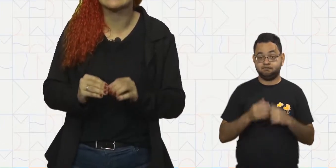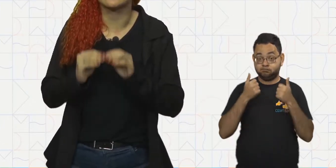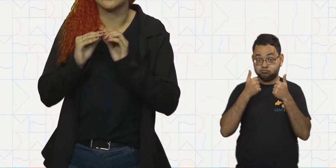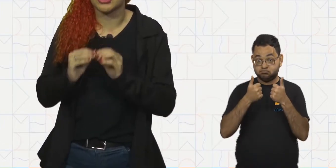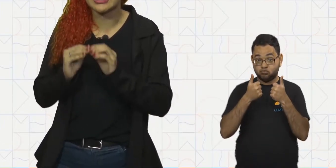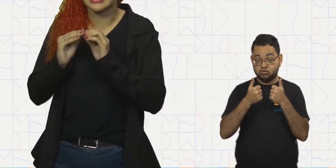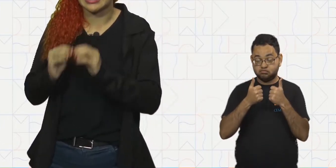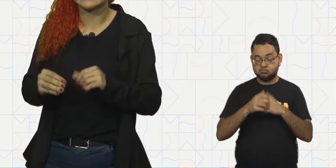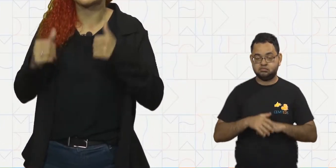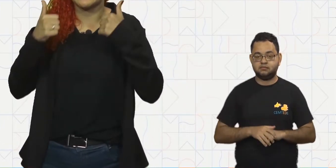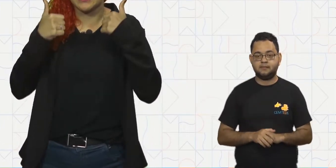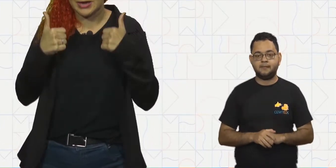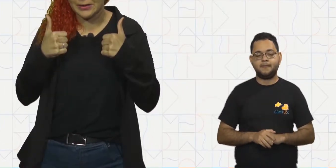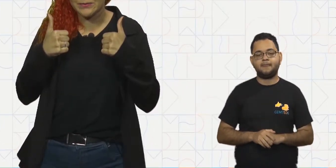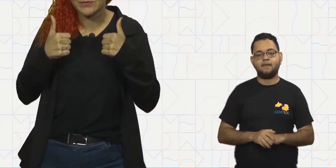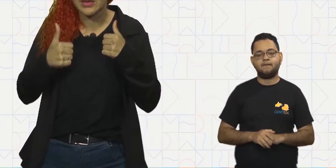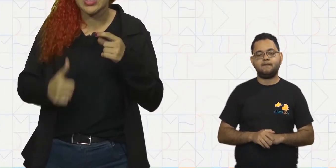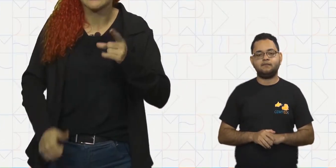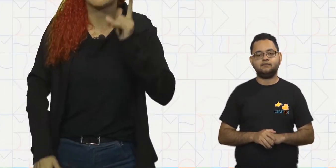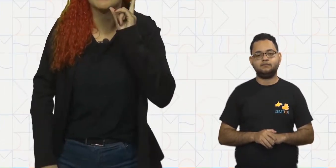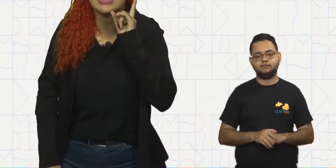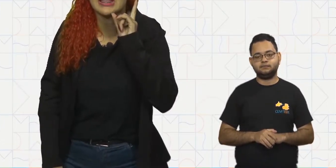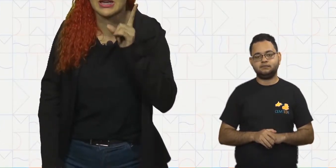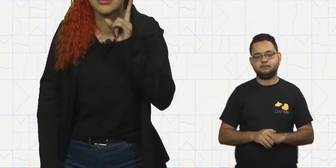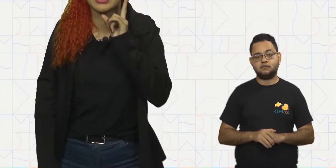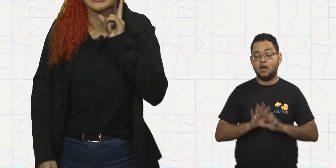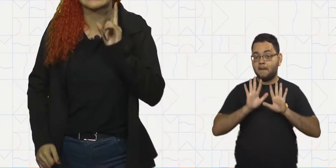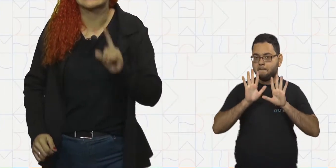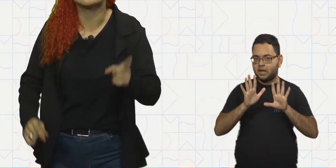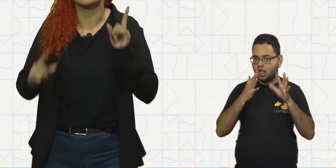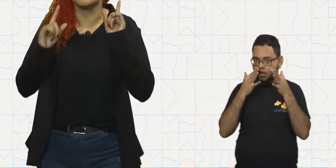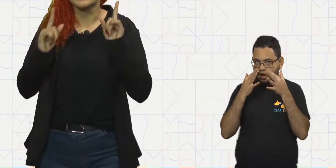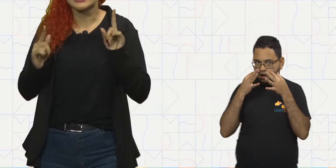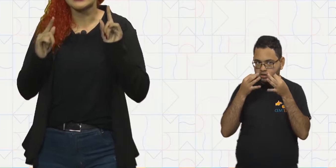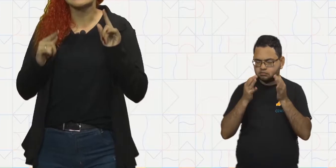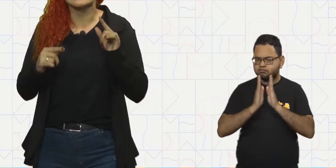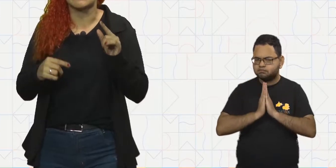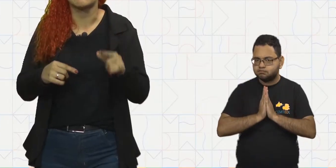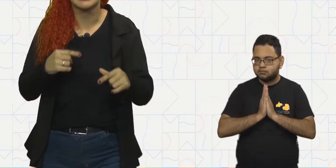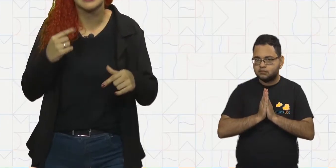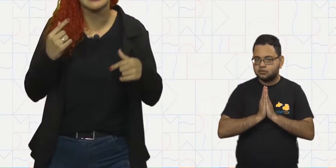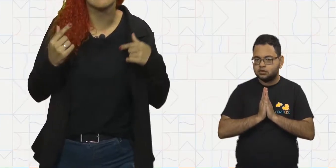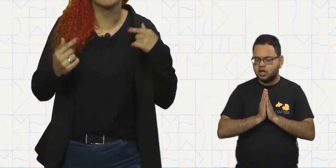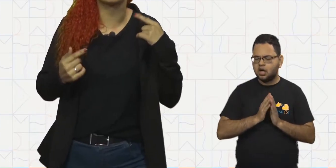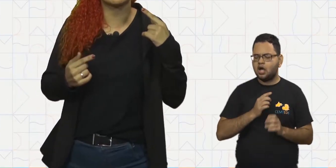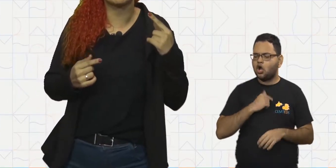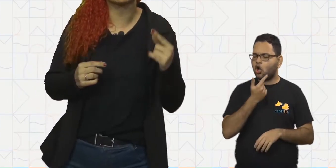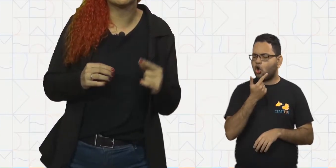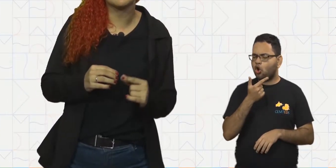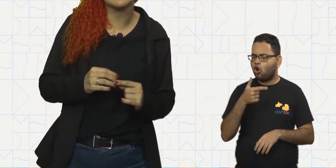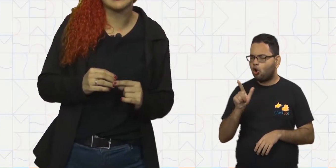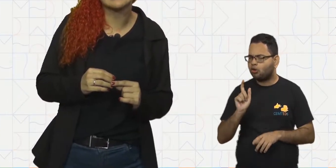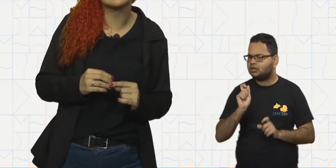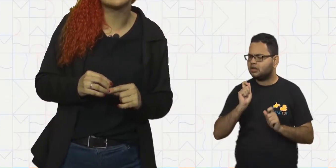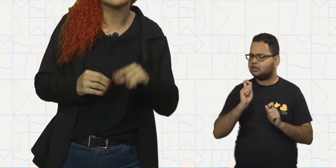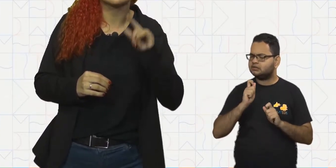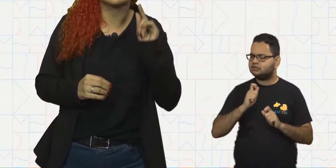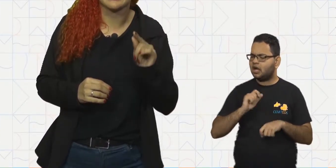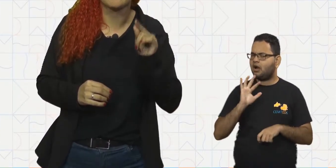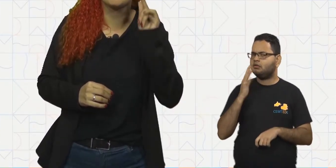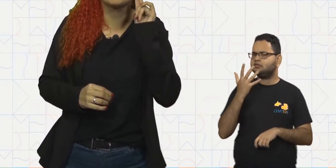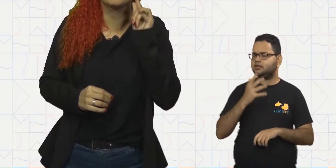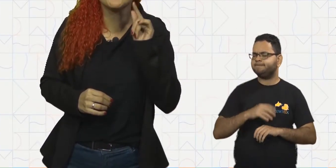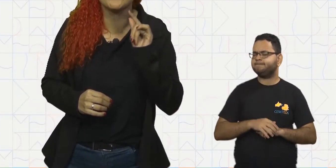As Faces dois lados tudo bem no entanto crianças muita atenção a outra possibilidade